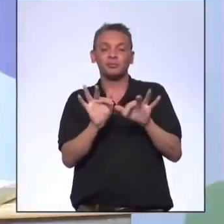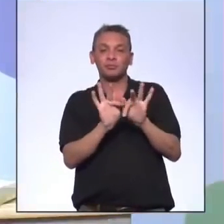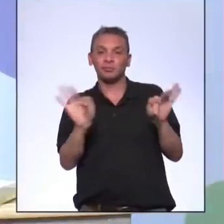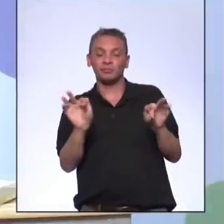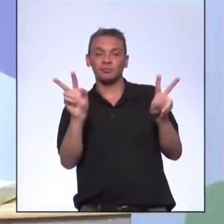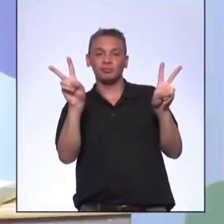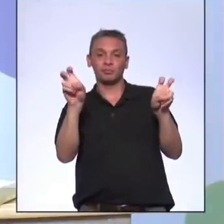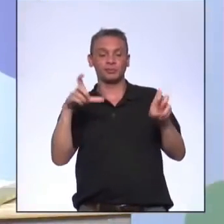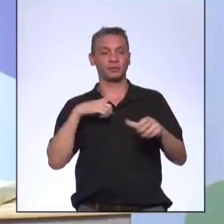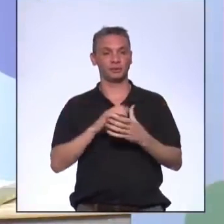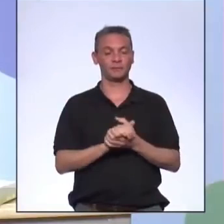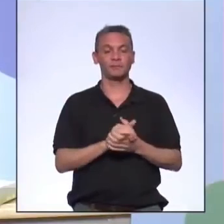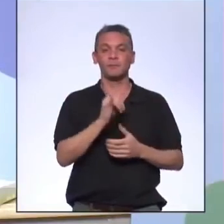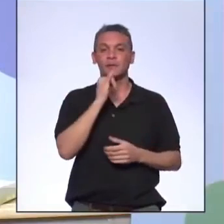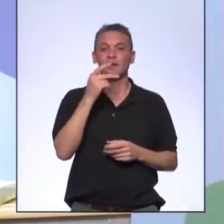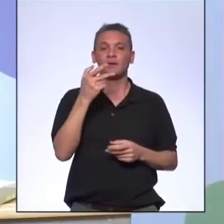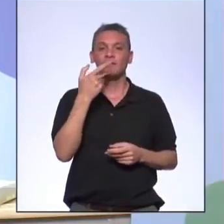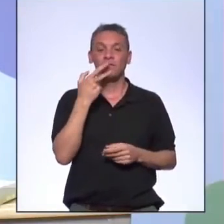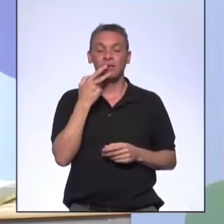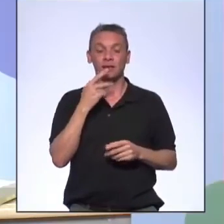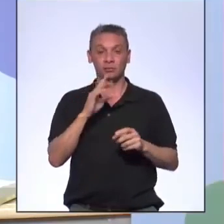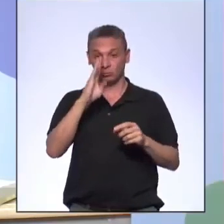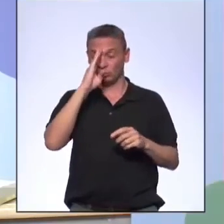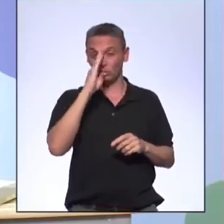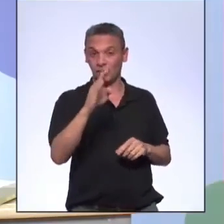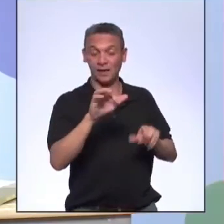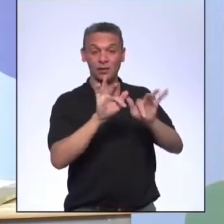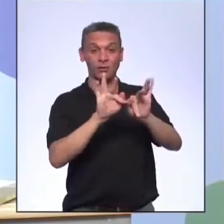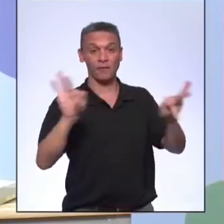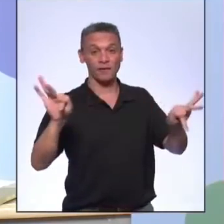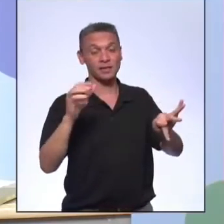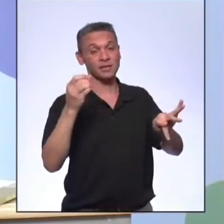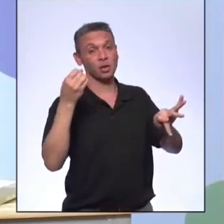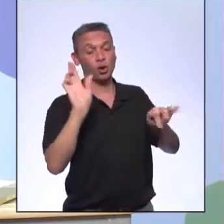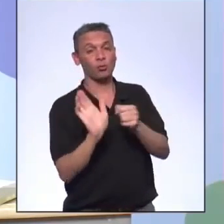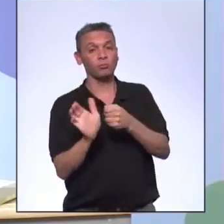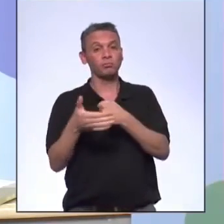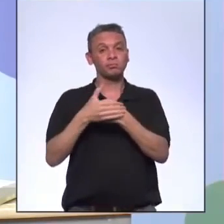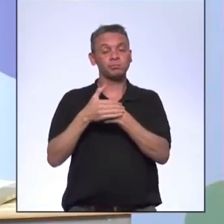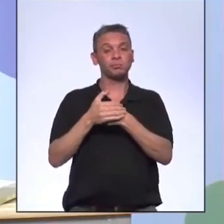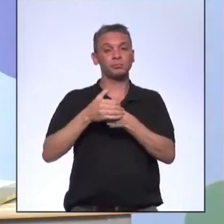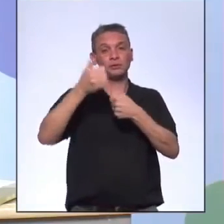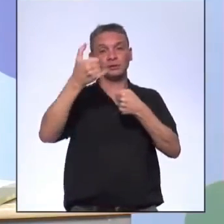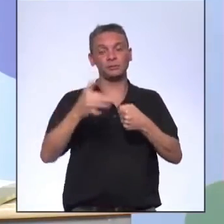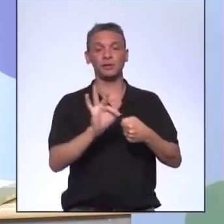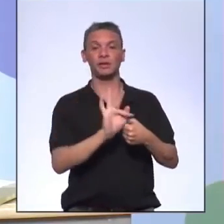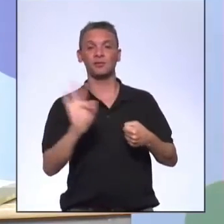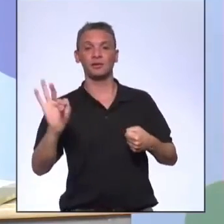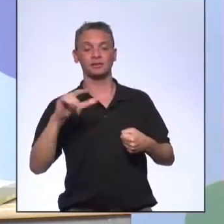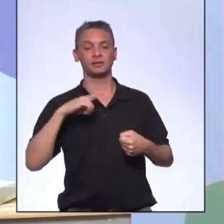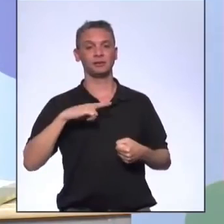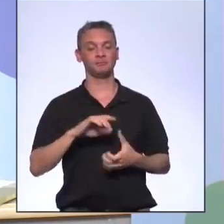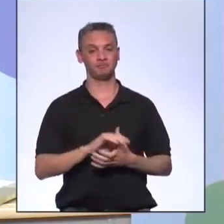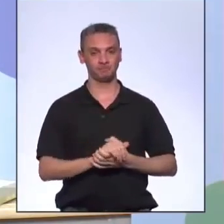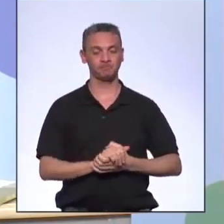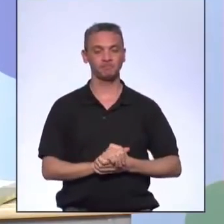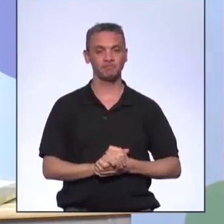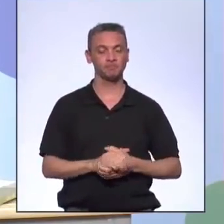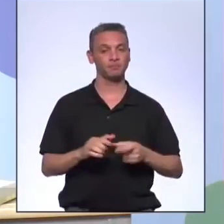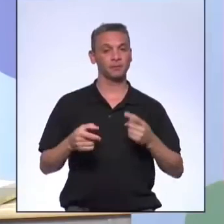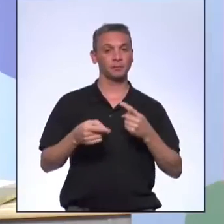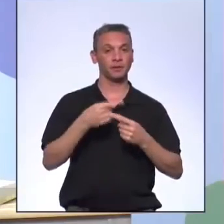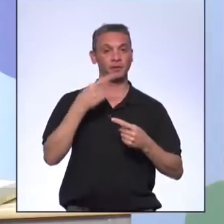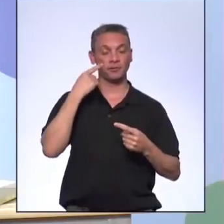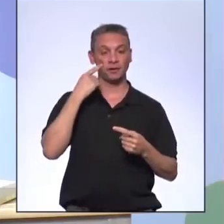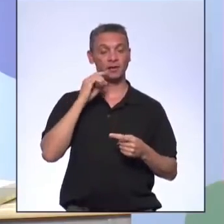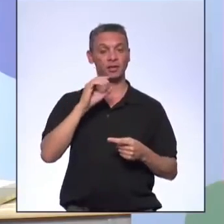paráfrase. Então, eu posso citar tanto diretamente como indiretamente aquela autoridade. Primeiro nós vamos à